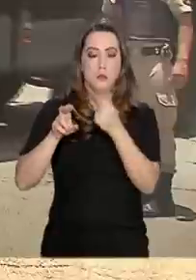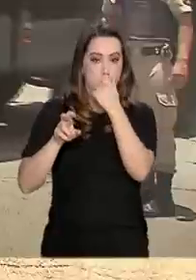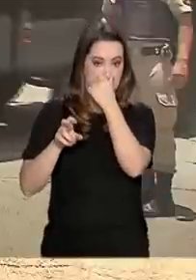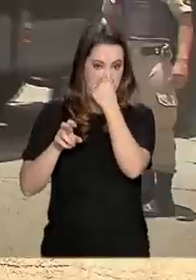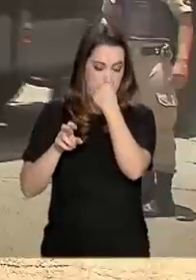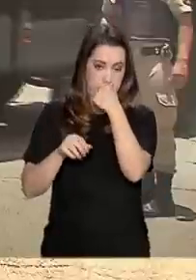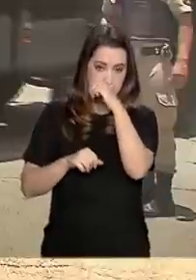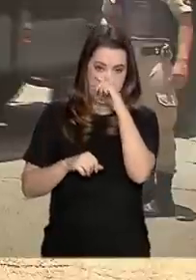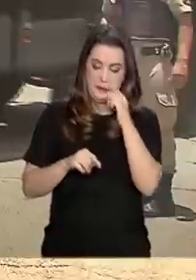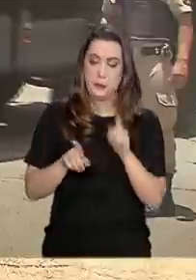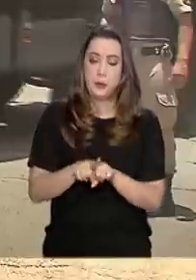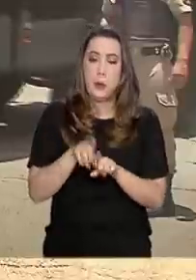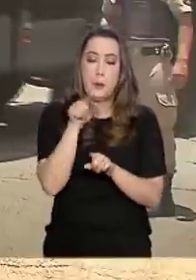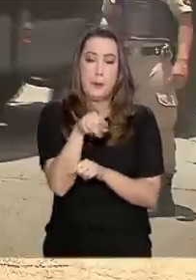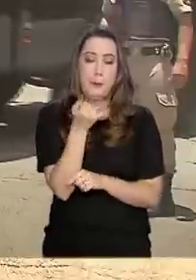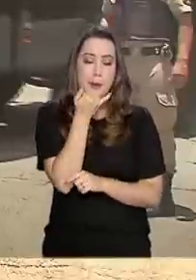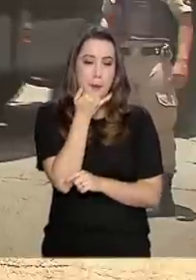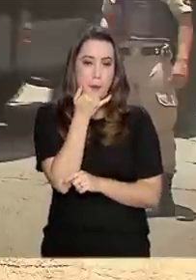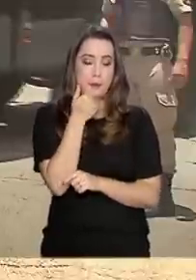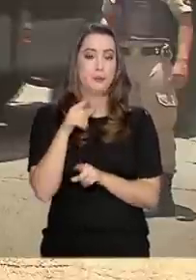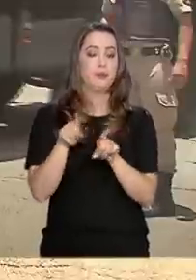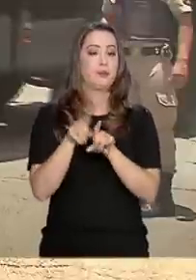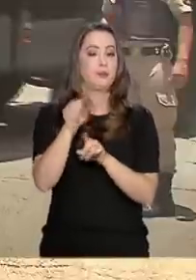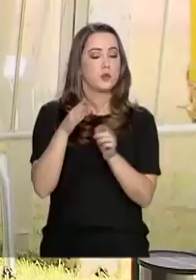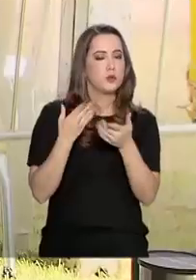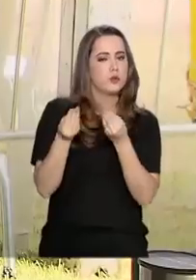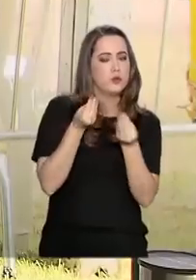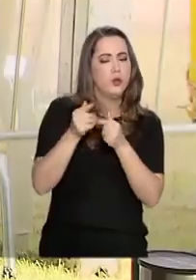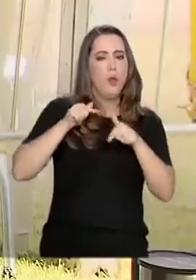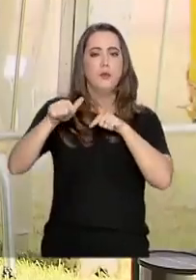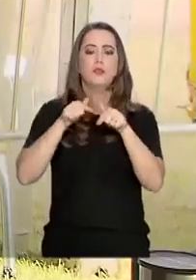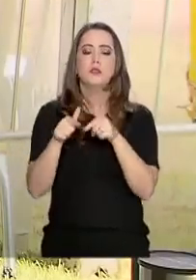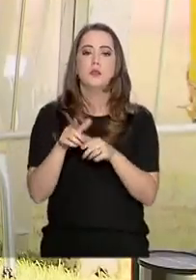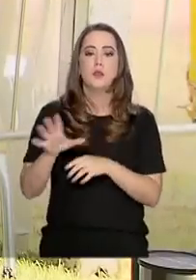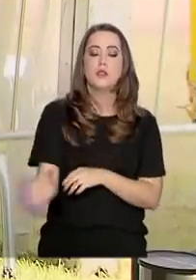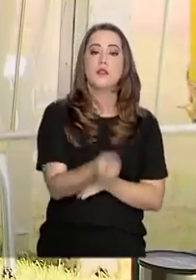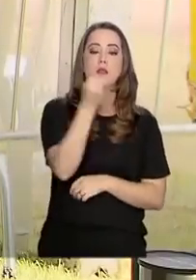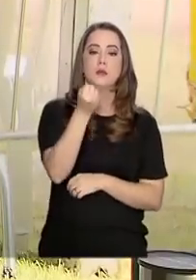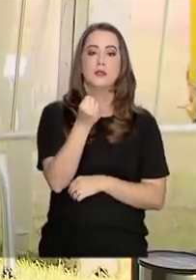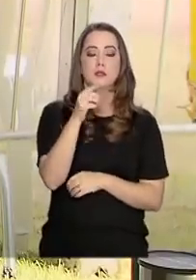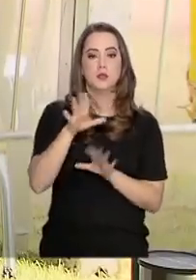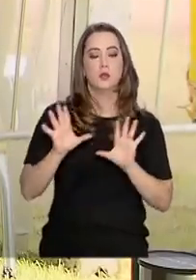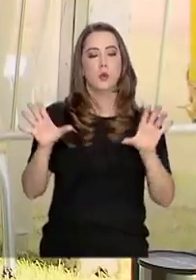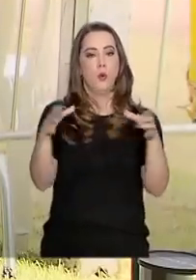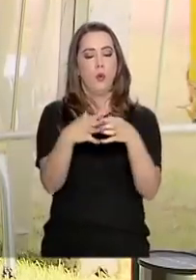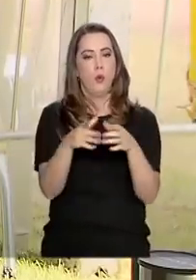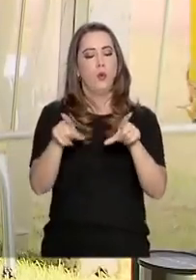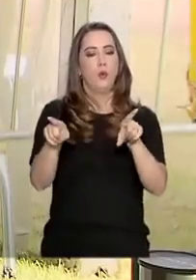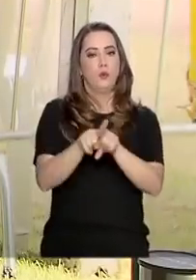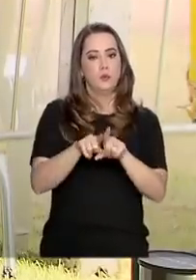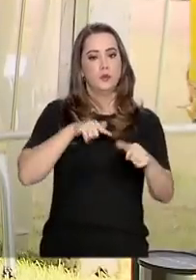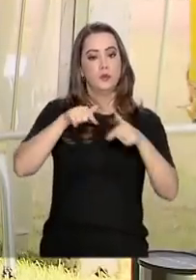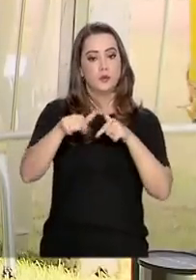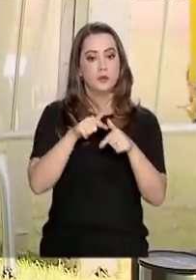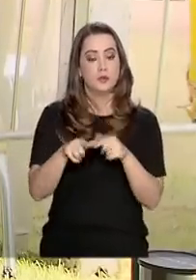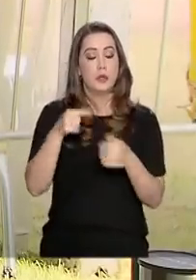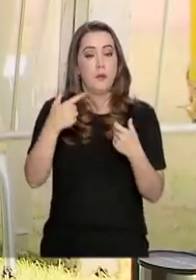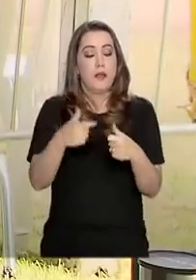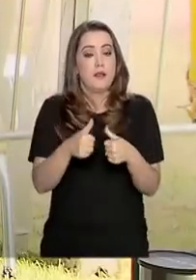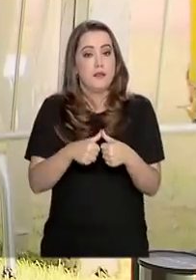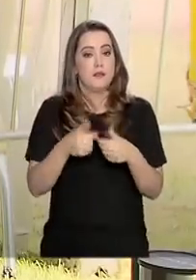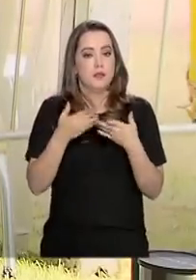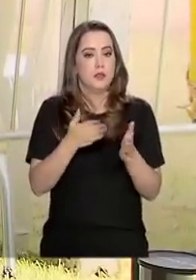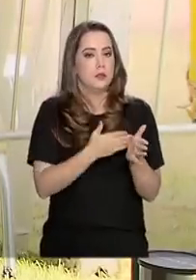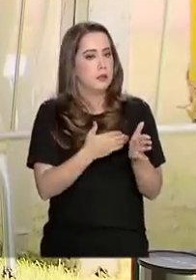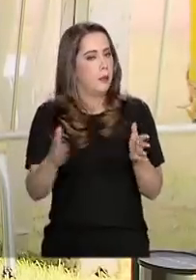poder traçar as estratégias de como será essa operação de busca e salvamento. Ele disse que a equipe, eles vão ficar aqui em Brumadinho